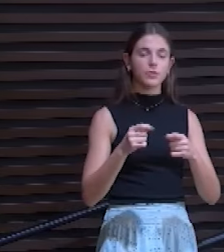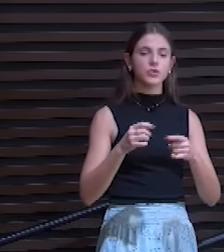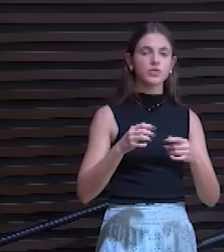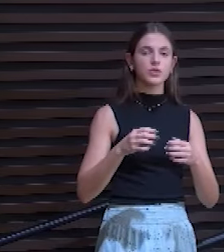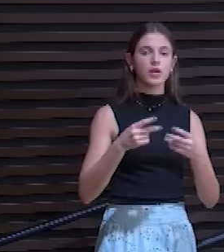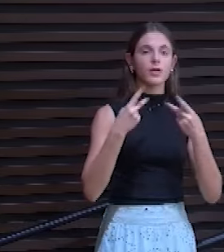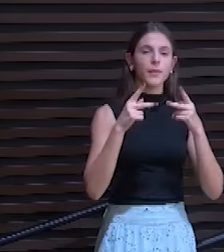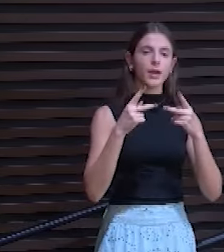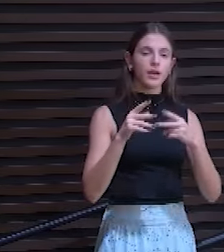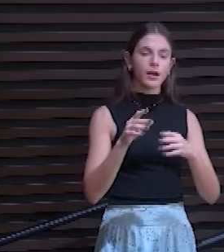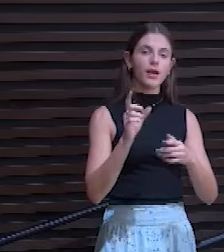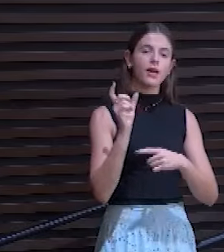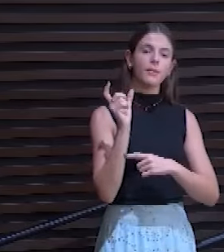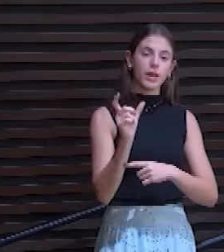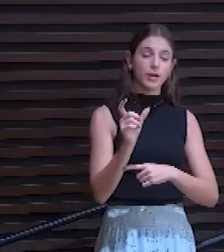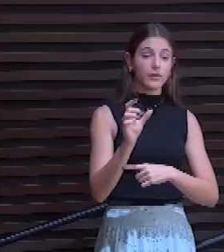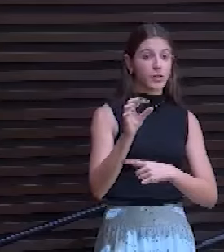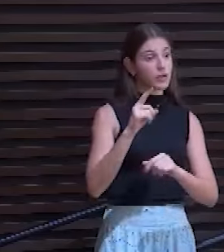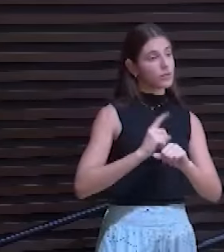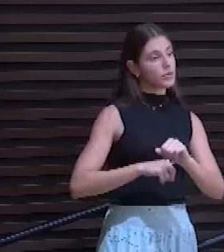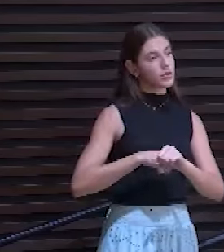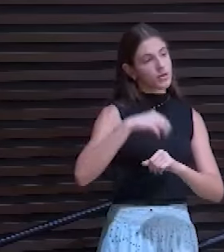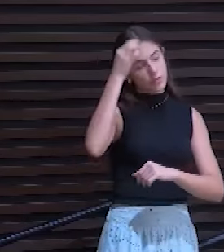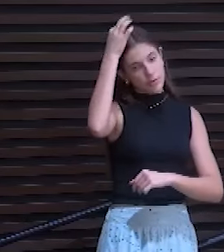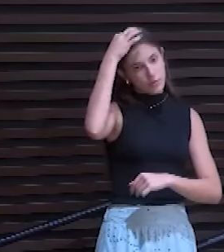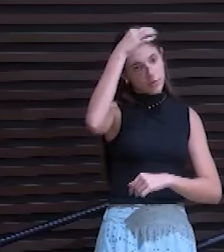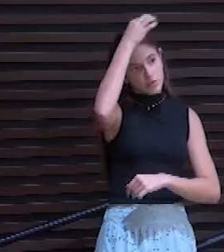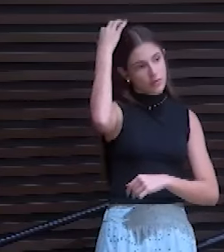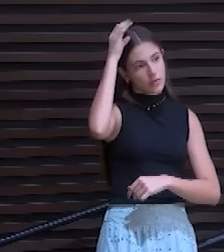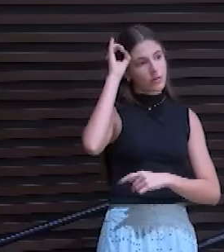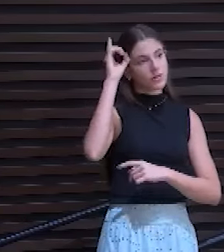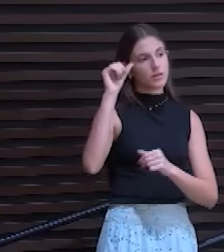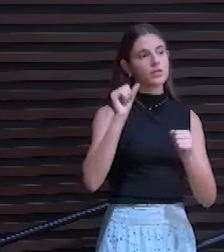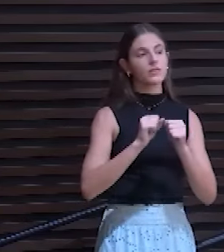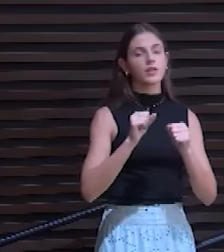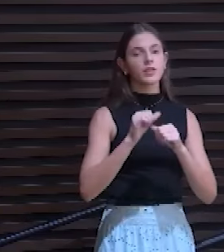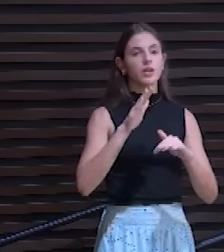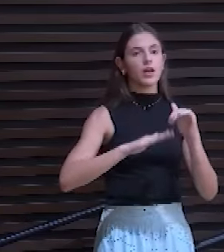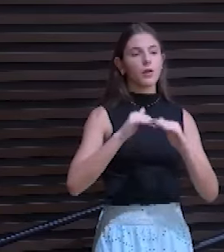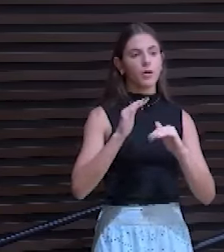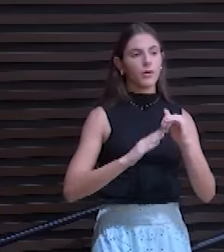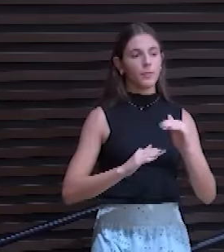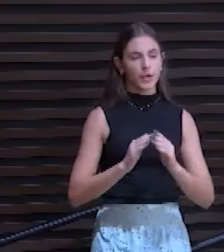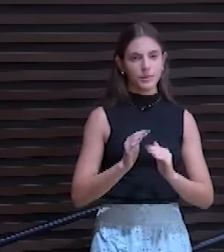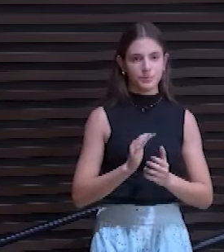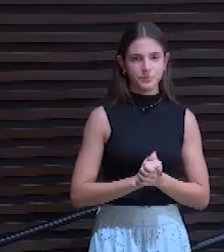do Espírito Santo, Ele vai fazer a obra para a glória dEle. Amém? Vamos orar?